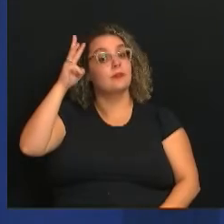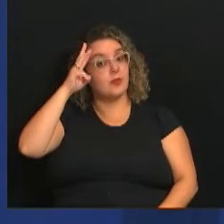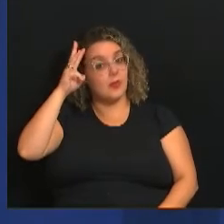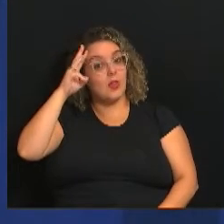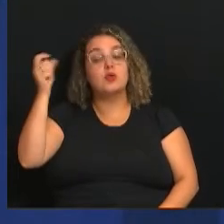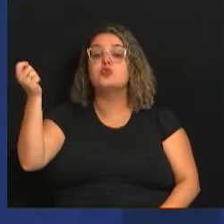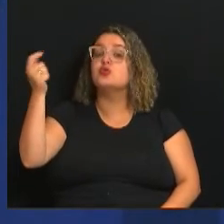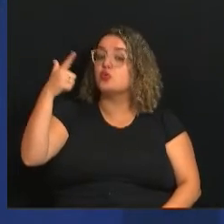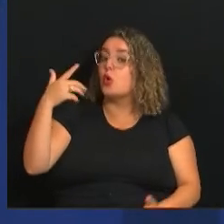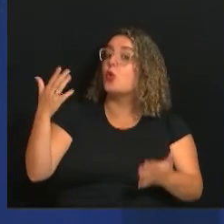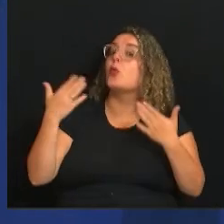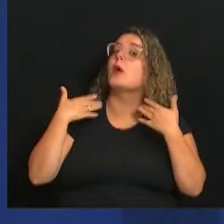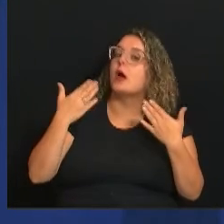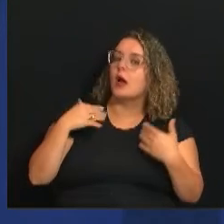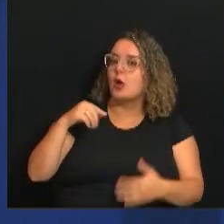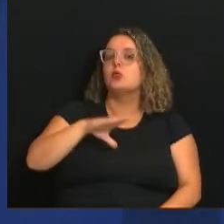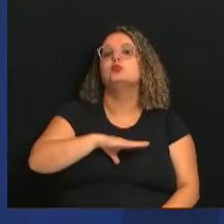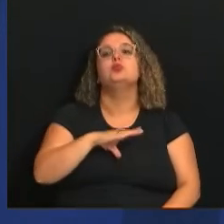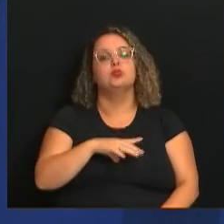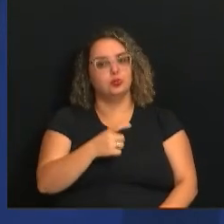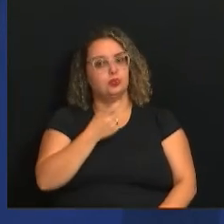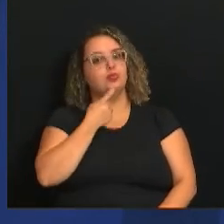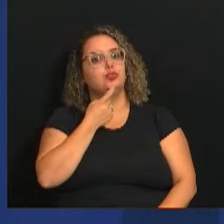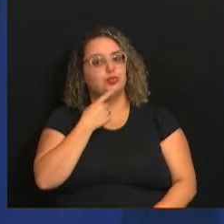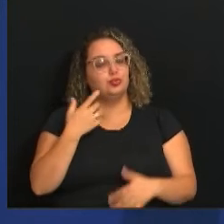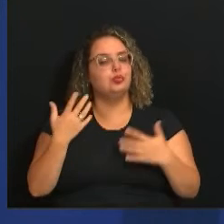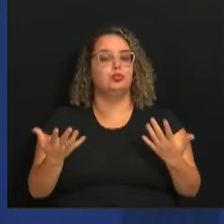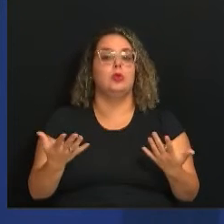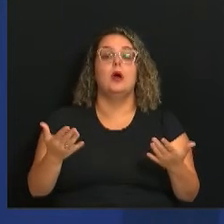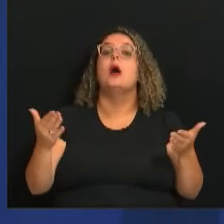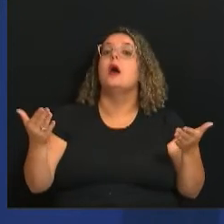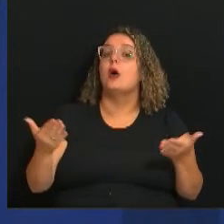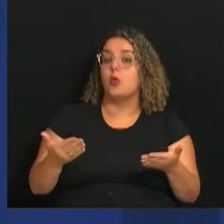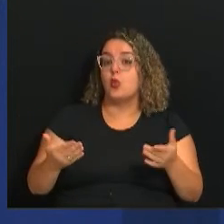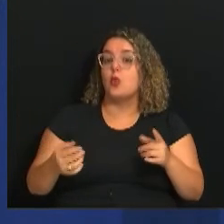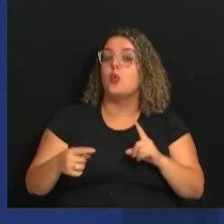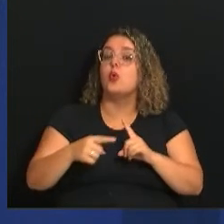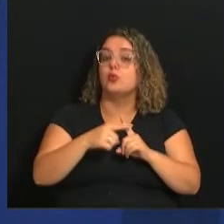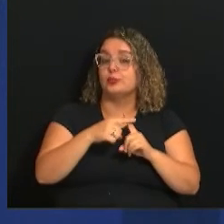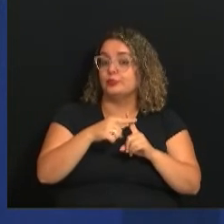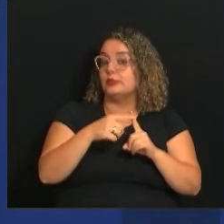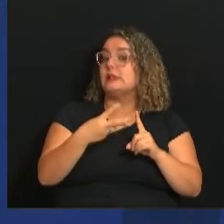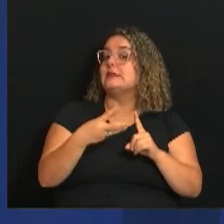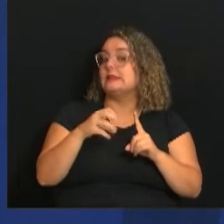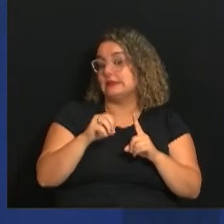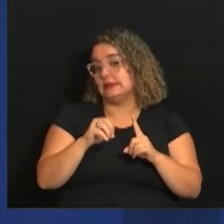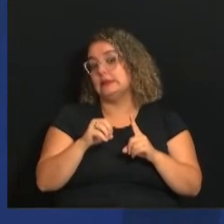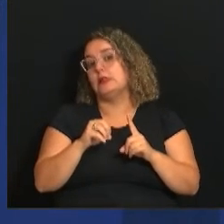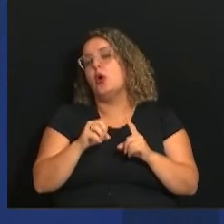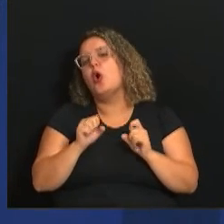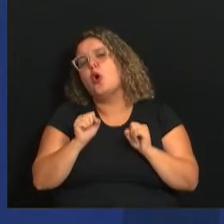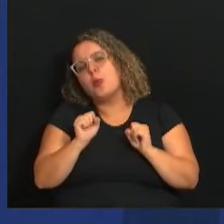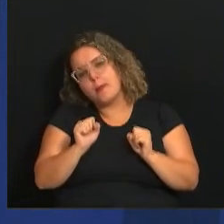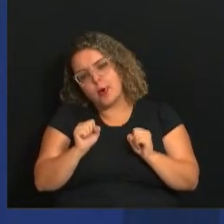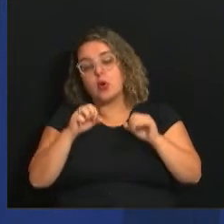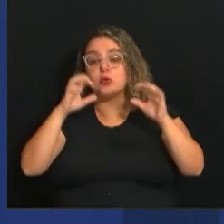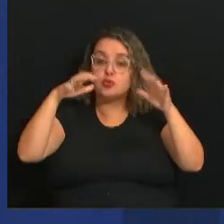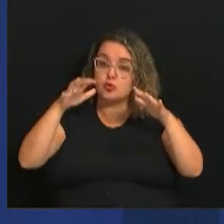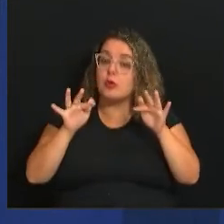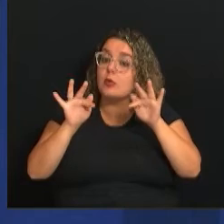carros e 30 motos em fim de vida útil para sucata e ainda 14 carros, 110 motos,